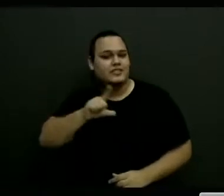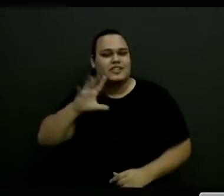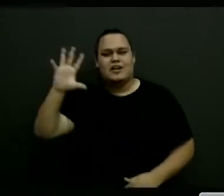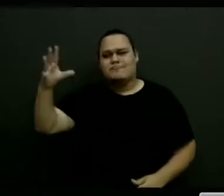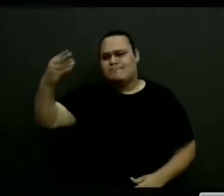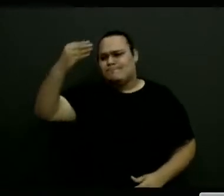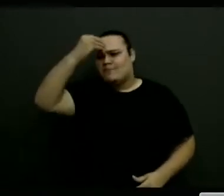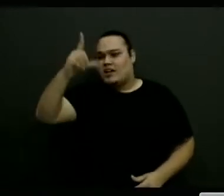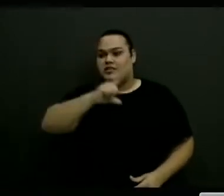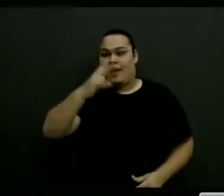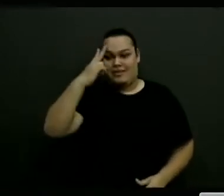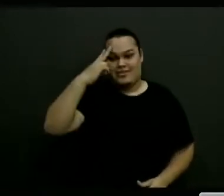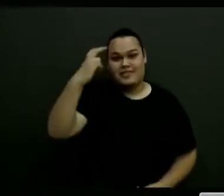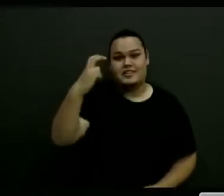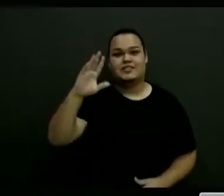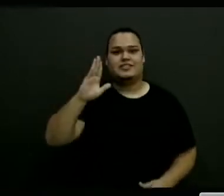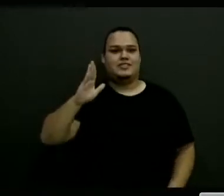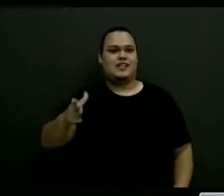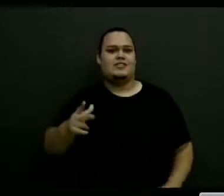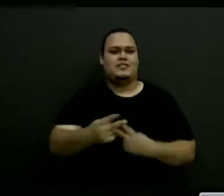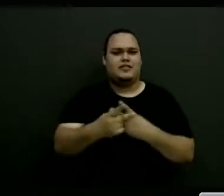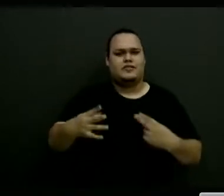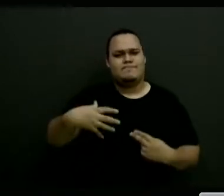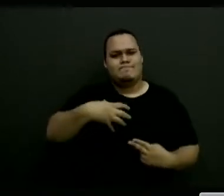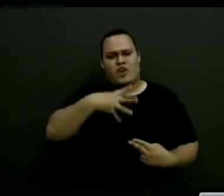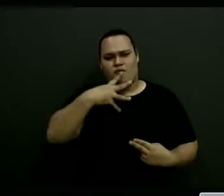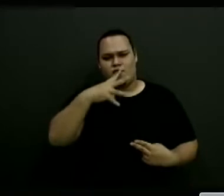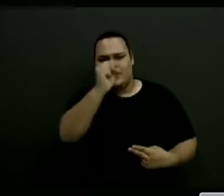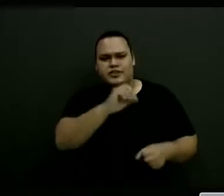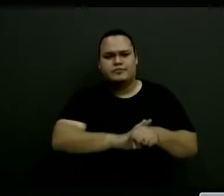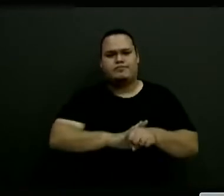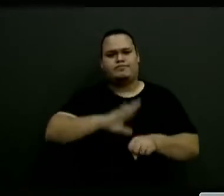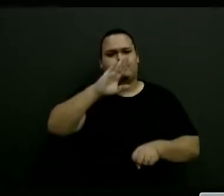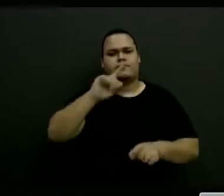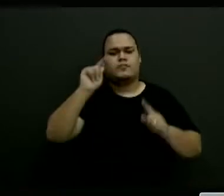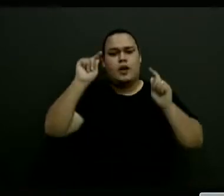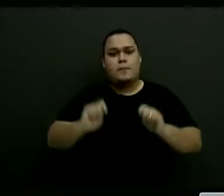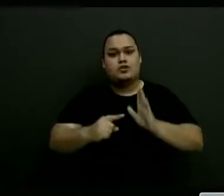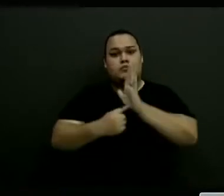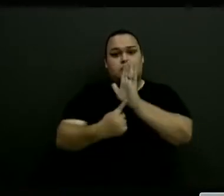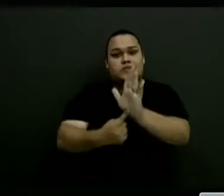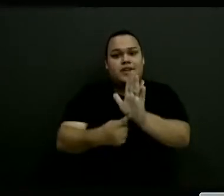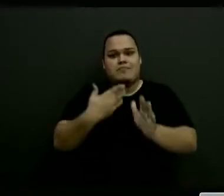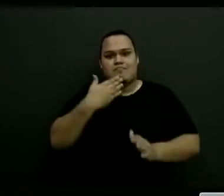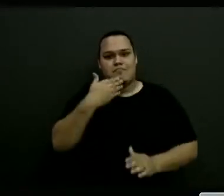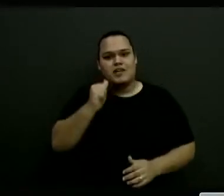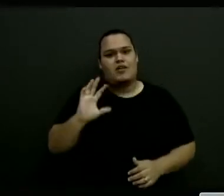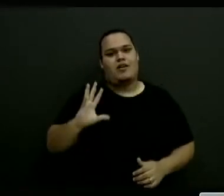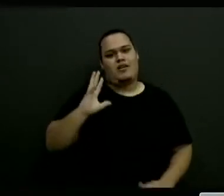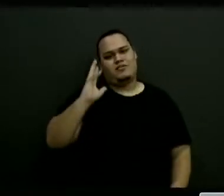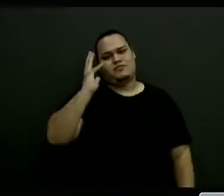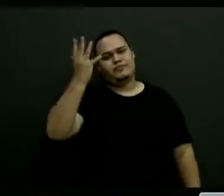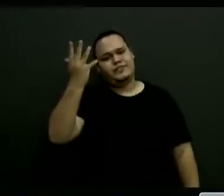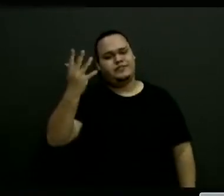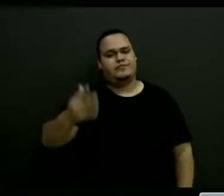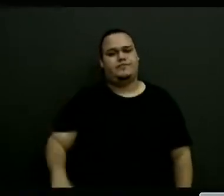arte, para projetar desenhos, para trabalhar em ouro, prata e bronze,